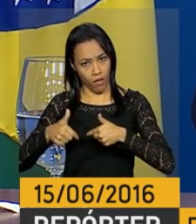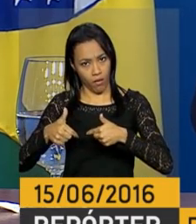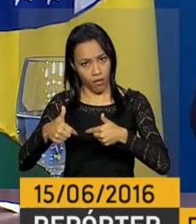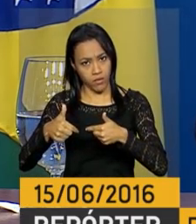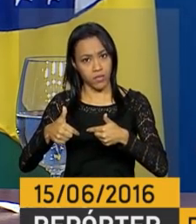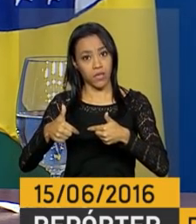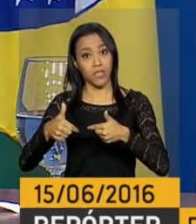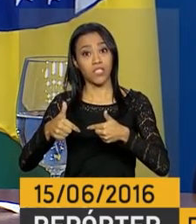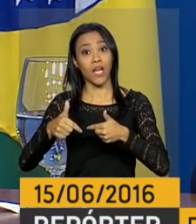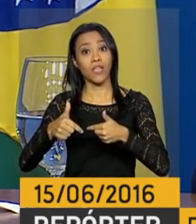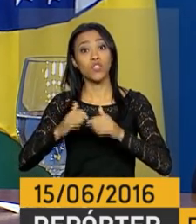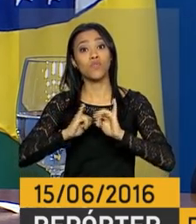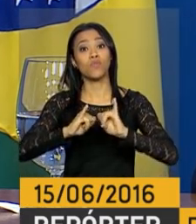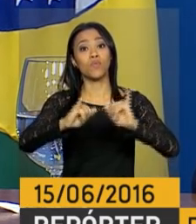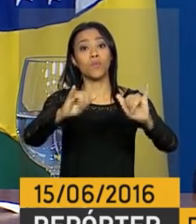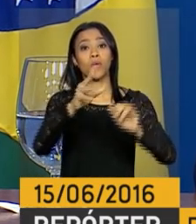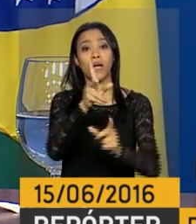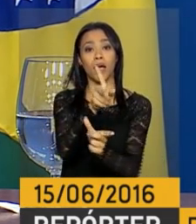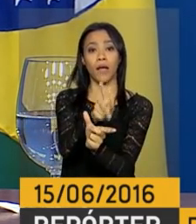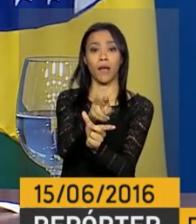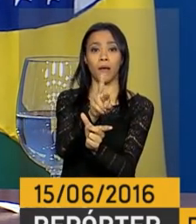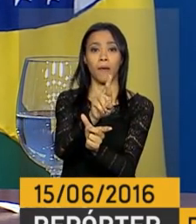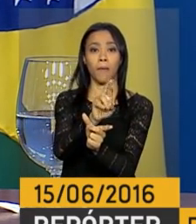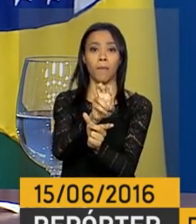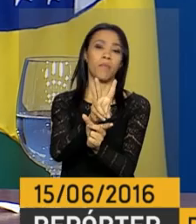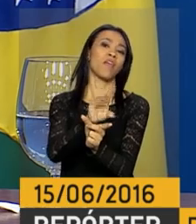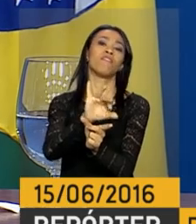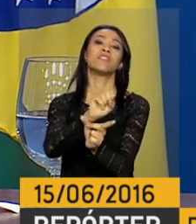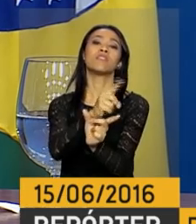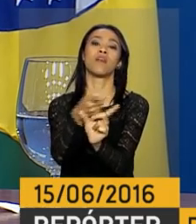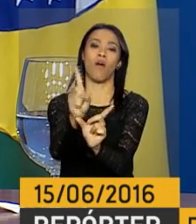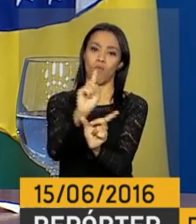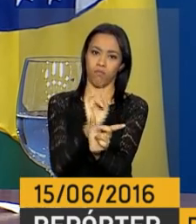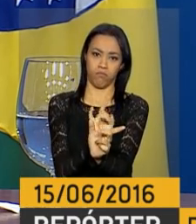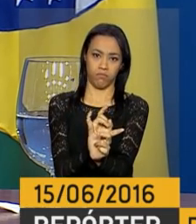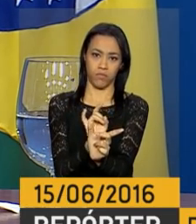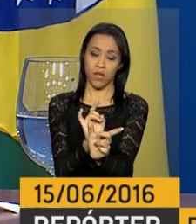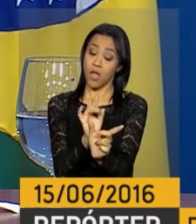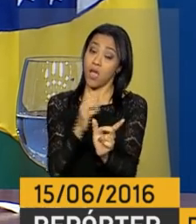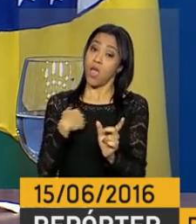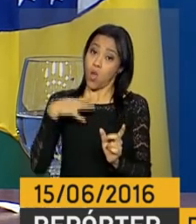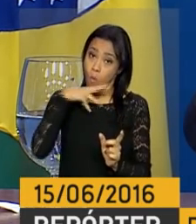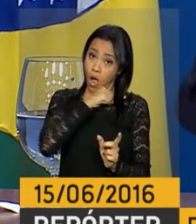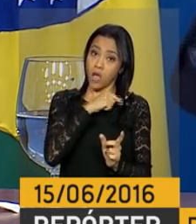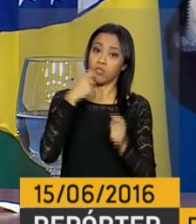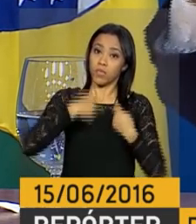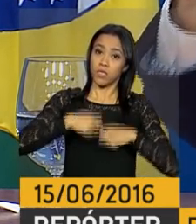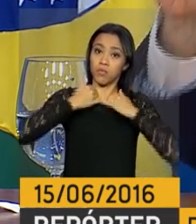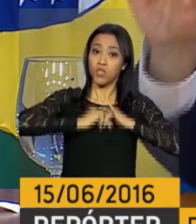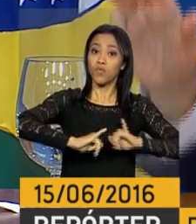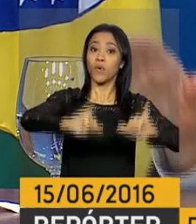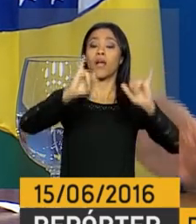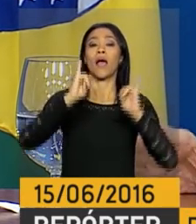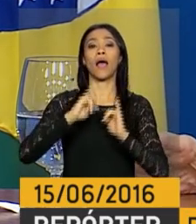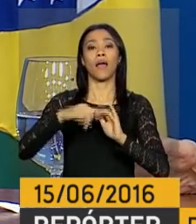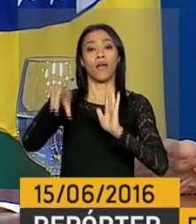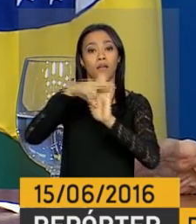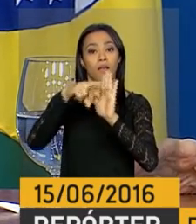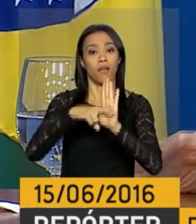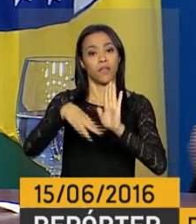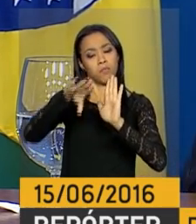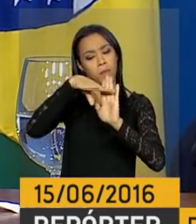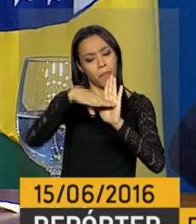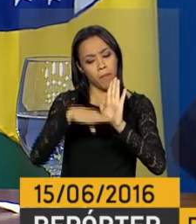nada a divulgar previsões, né? Eu acho que devemos divulgar medidas, ações, né? Os analistas vão fazendo aí as suas